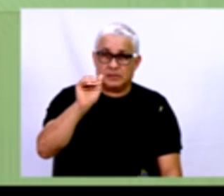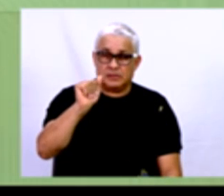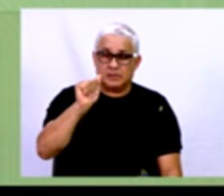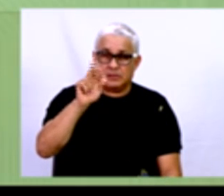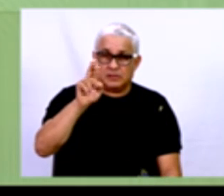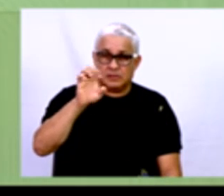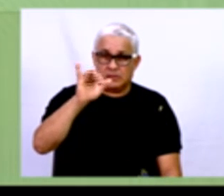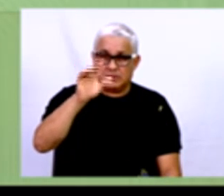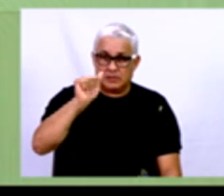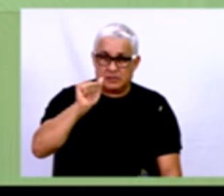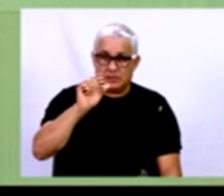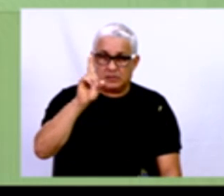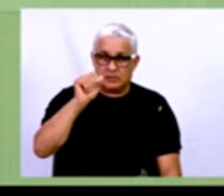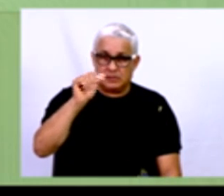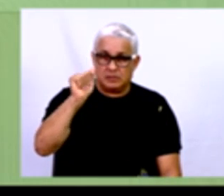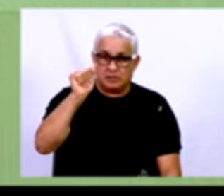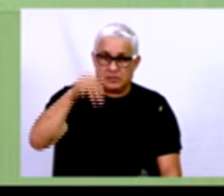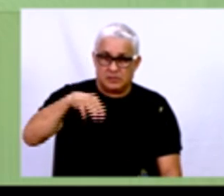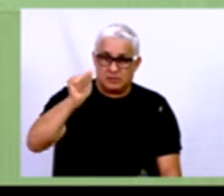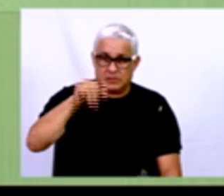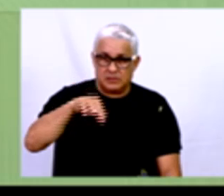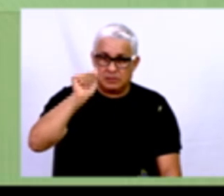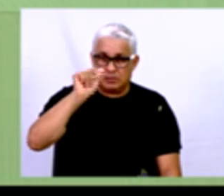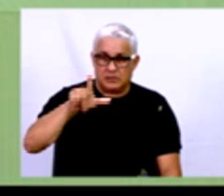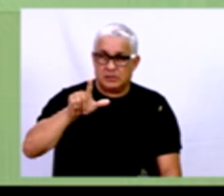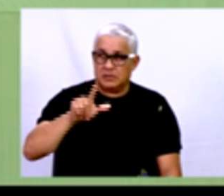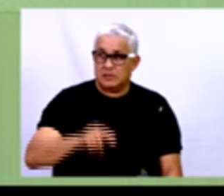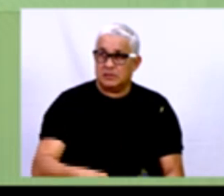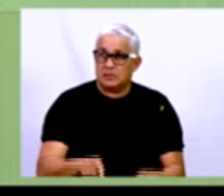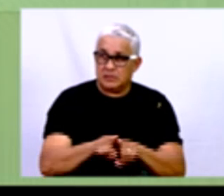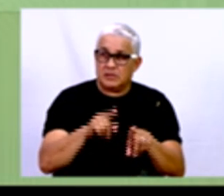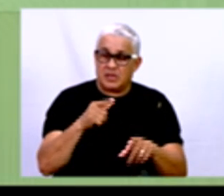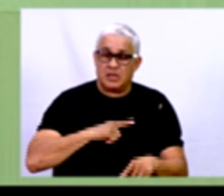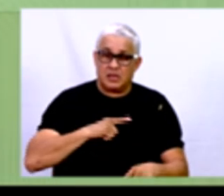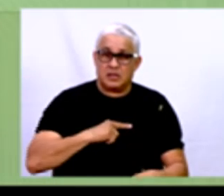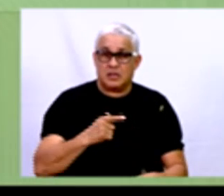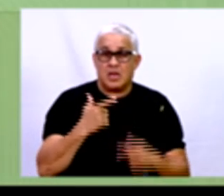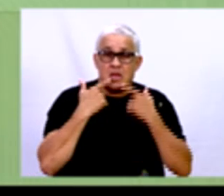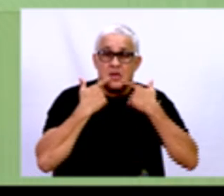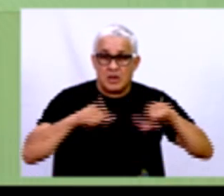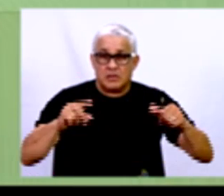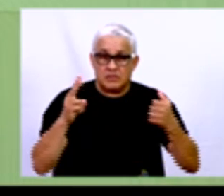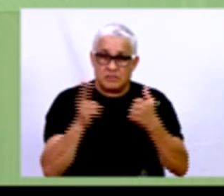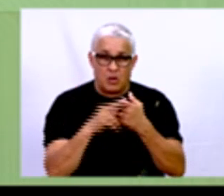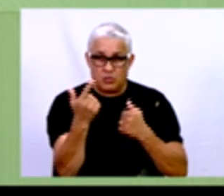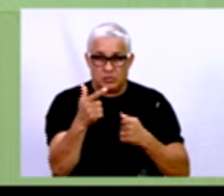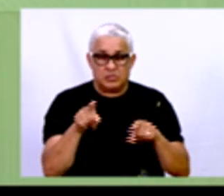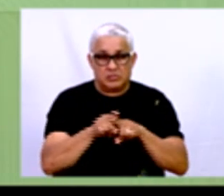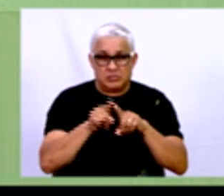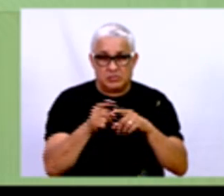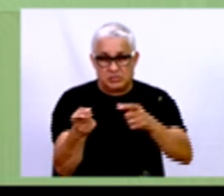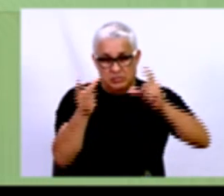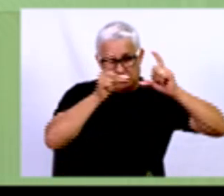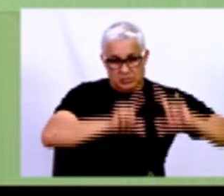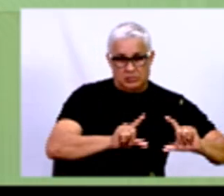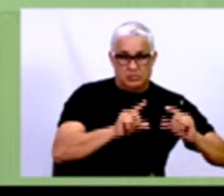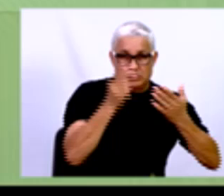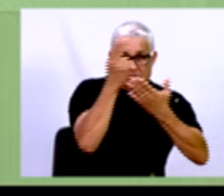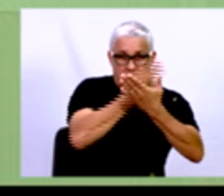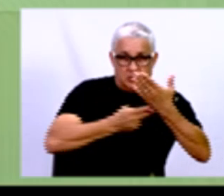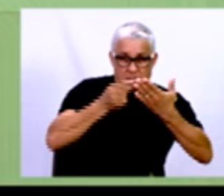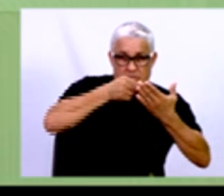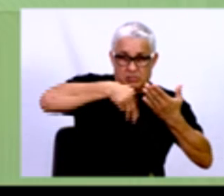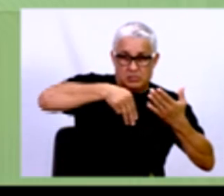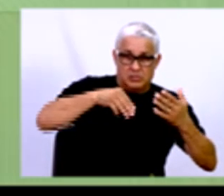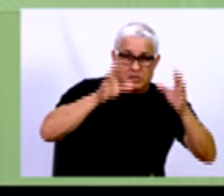a linguagem não verbal. Aqui, nessa imagem, né, do mapa de Rondônia, com uma legenda do lado